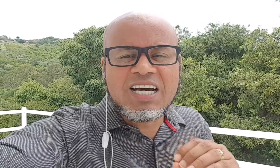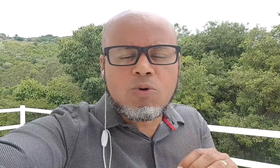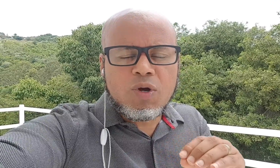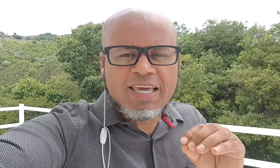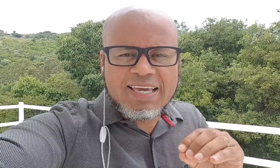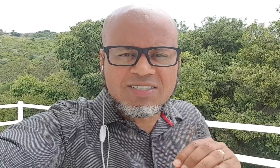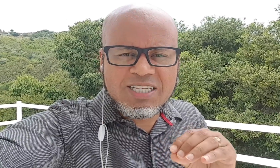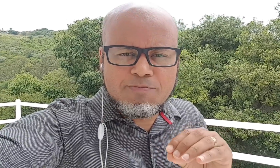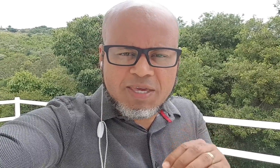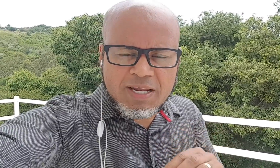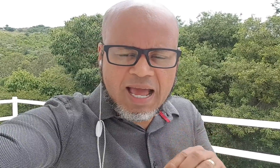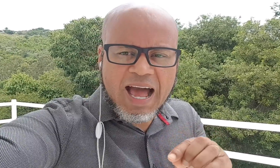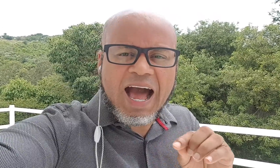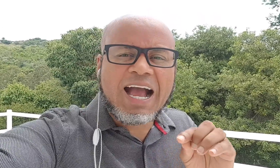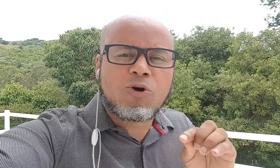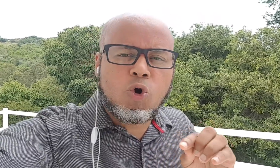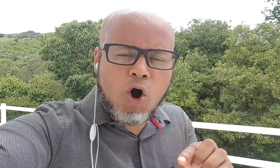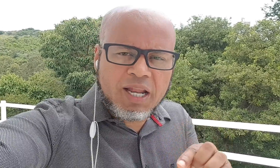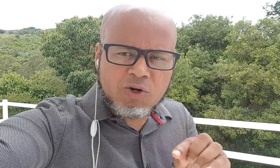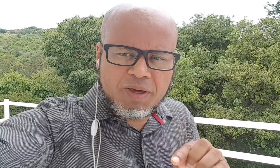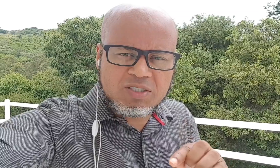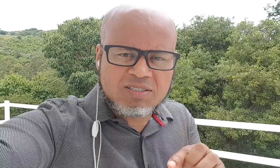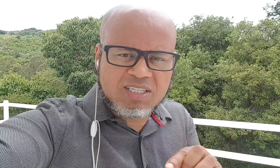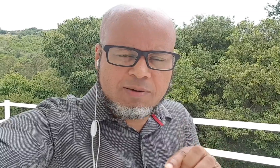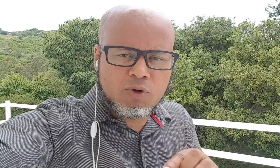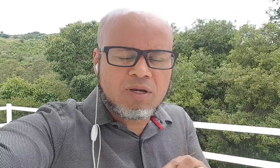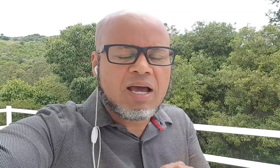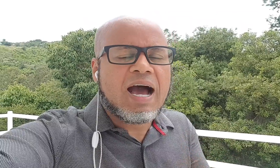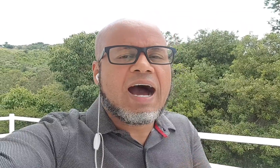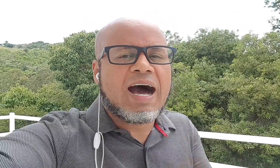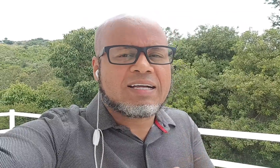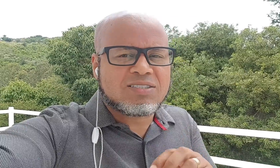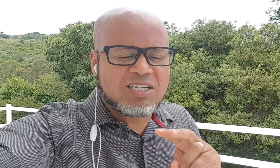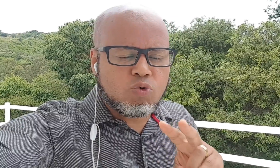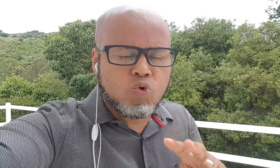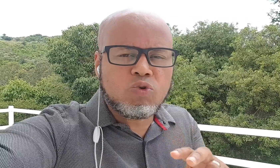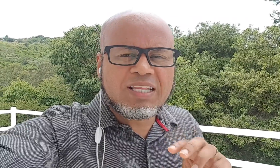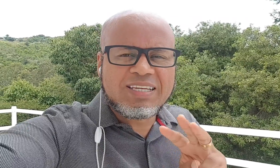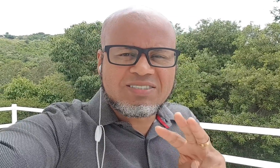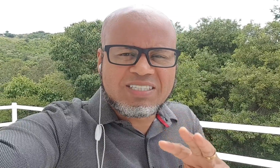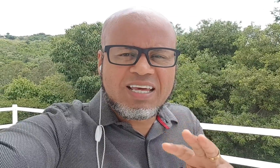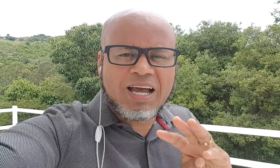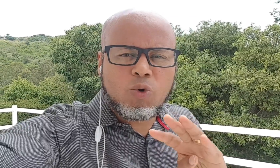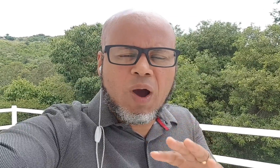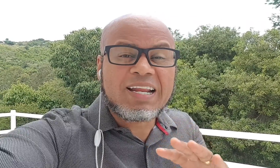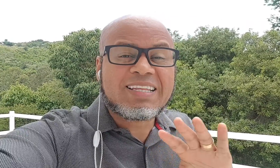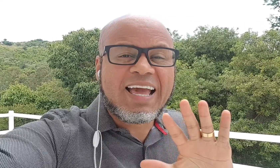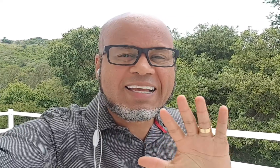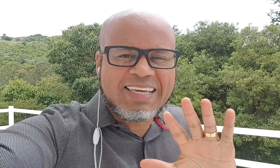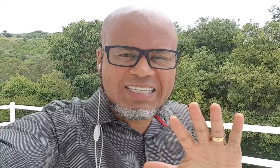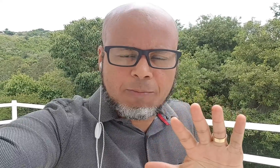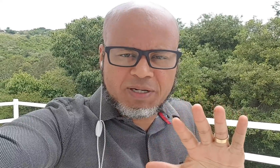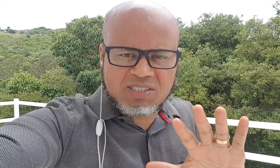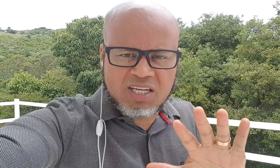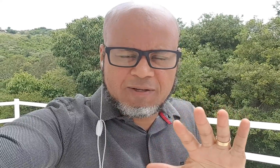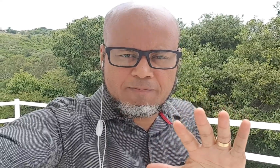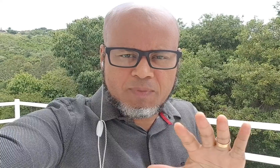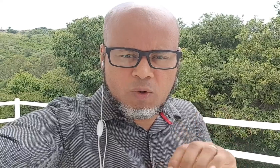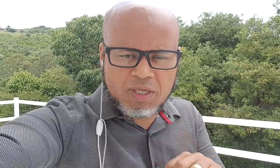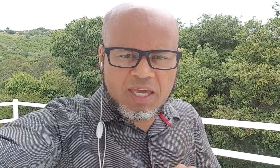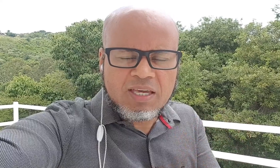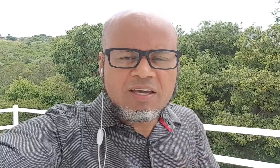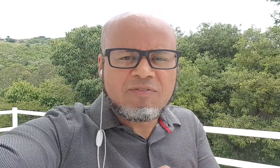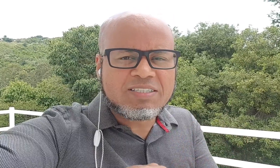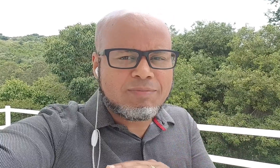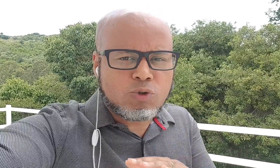que elas irão receber agora no mês de dezembro a segunda, a terceira, a quarta e a quinta parcela.